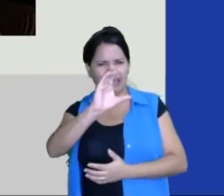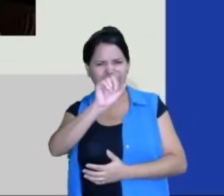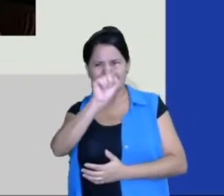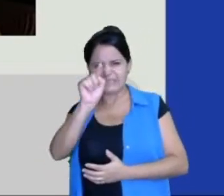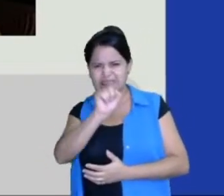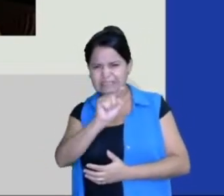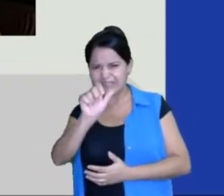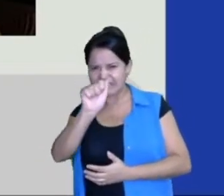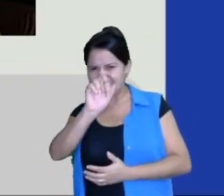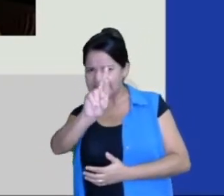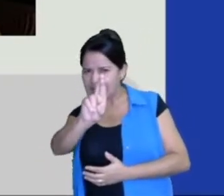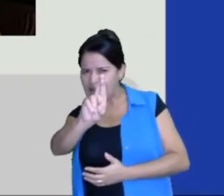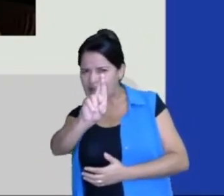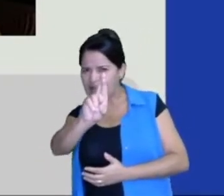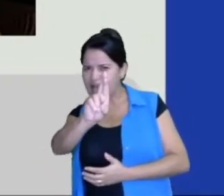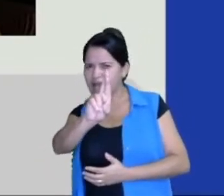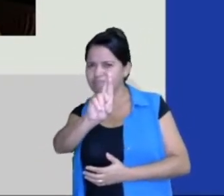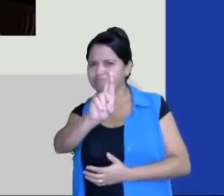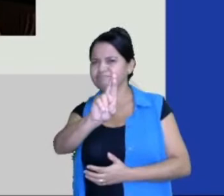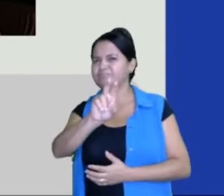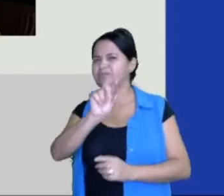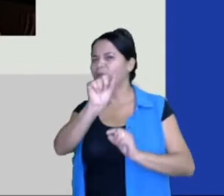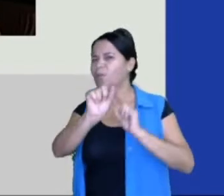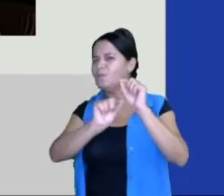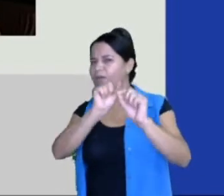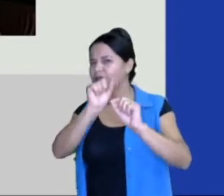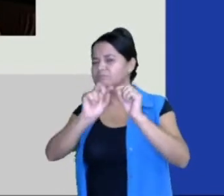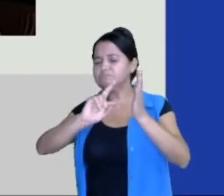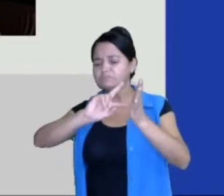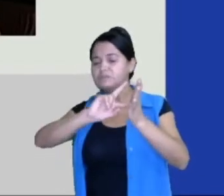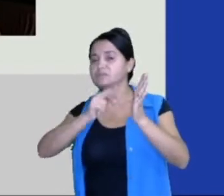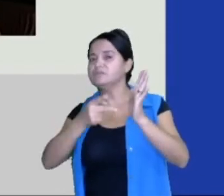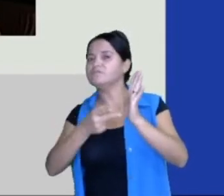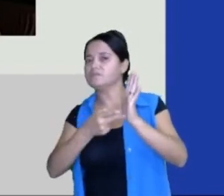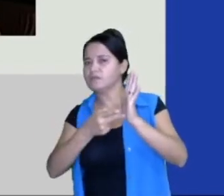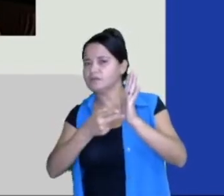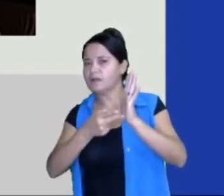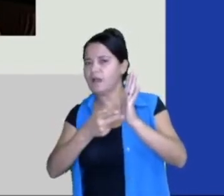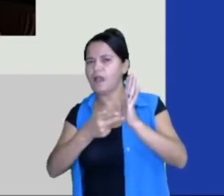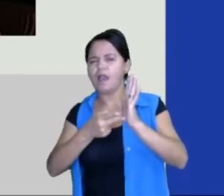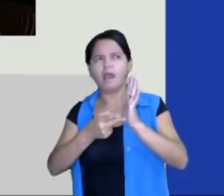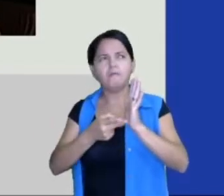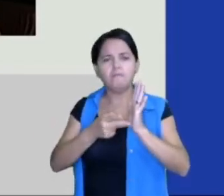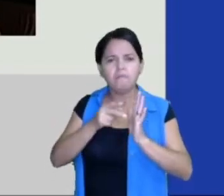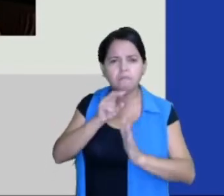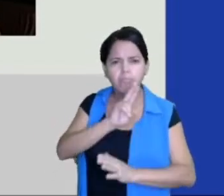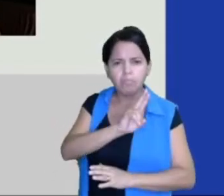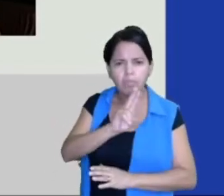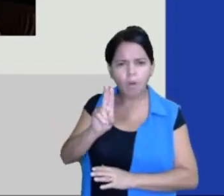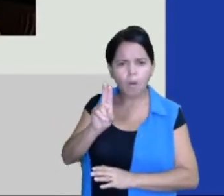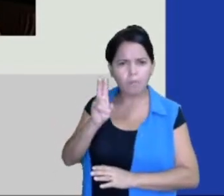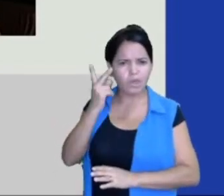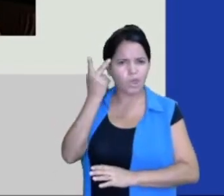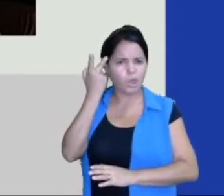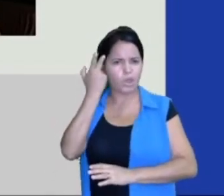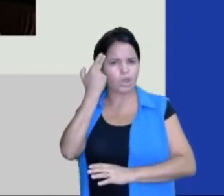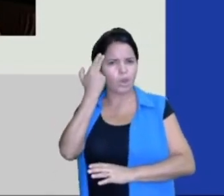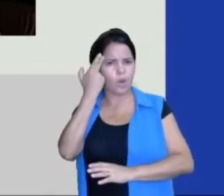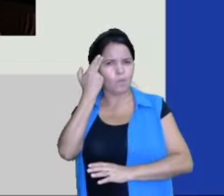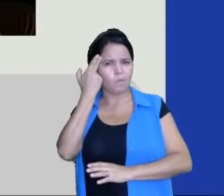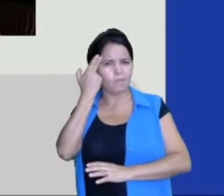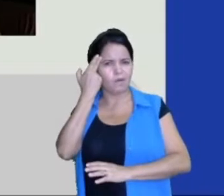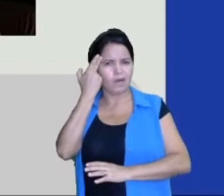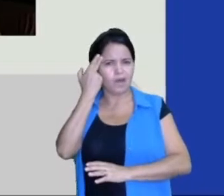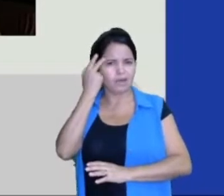C-Z-A-R, czar, ele vem de um nome que era muito comum na história de Roma, o